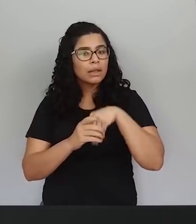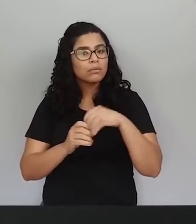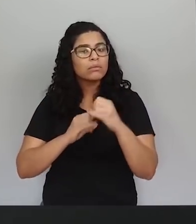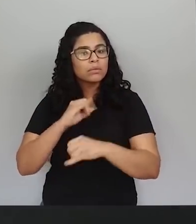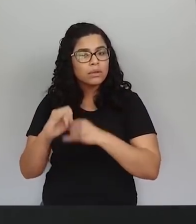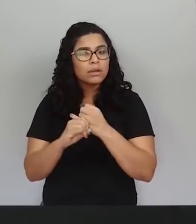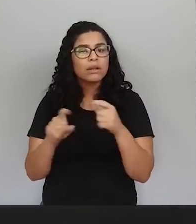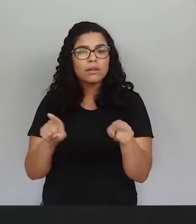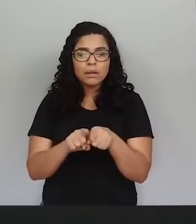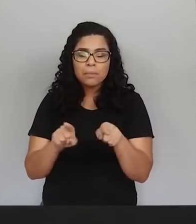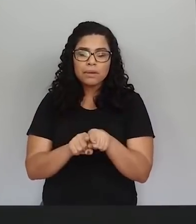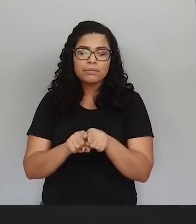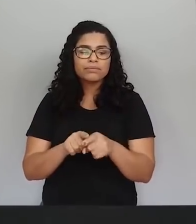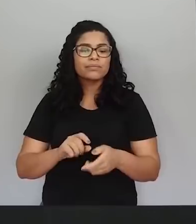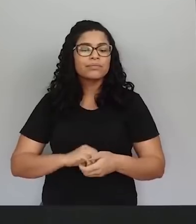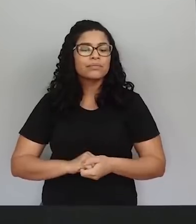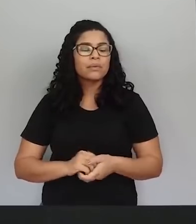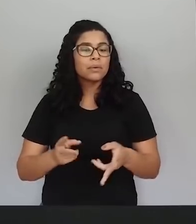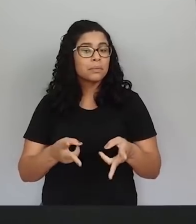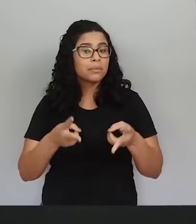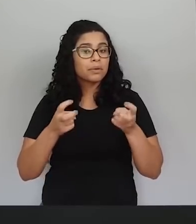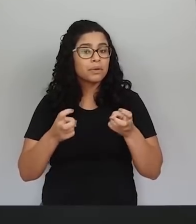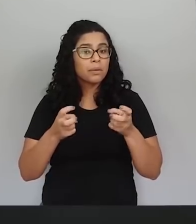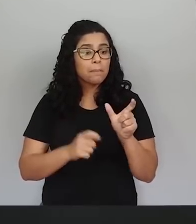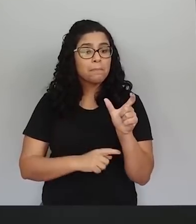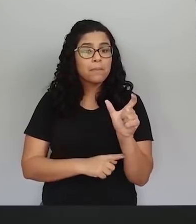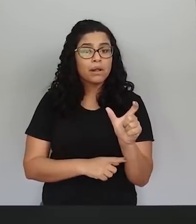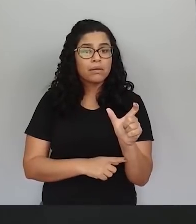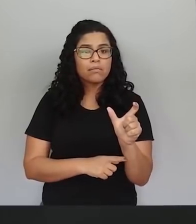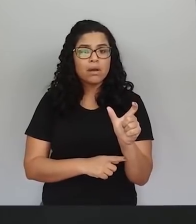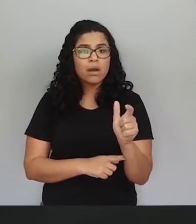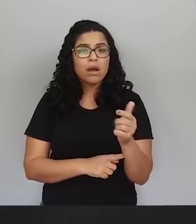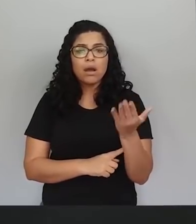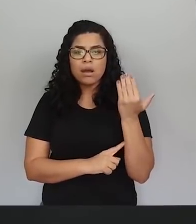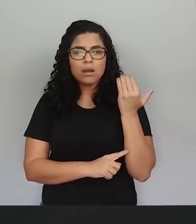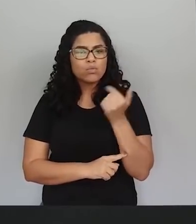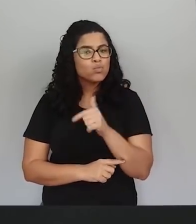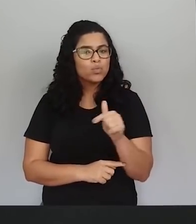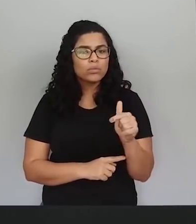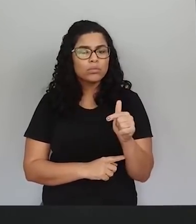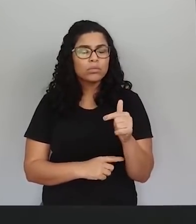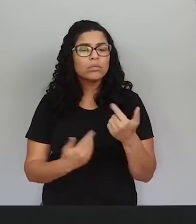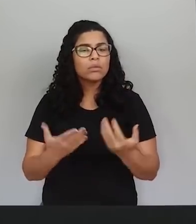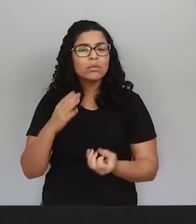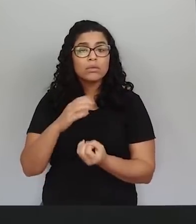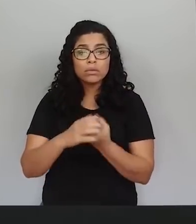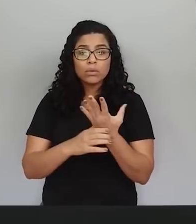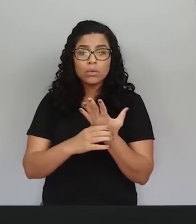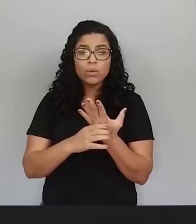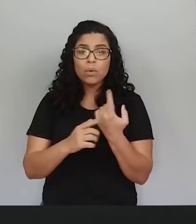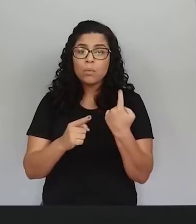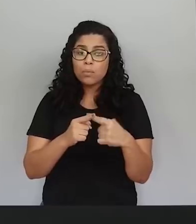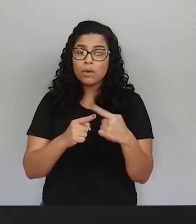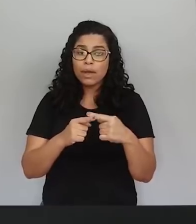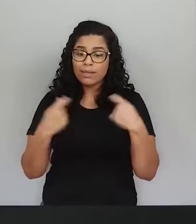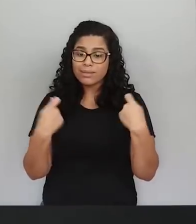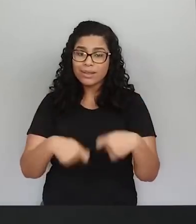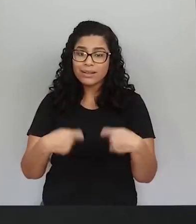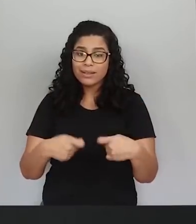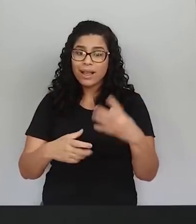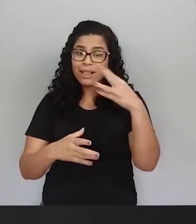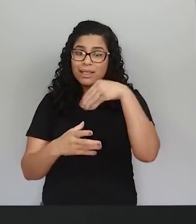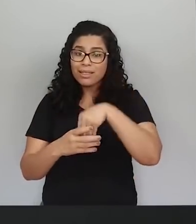Olá, tudo bem? Na aula de hoje a gente continua estudando os processos de formação de palavras e nós vamos conhecer alguns novos processos que